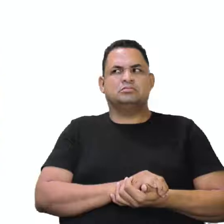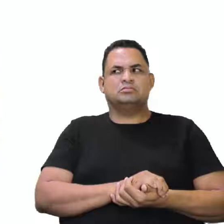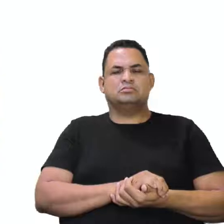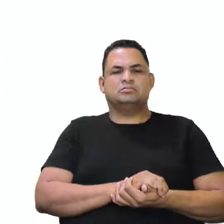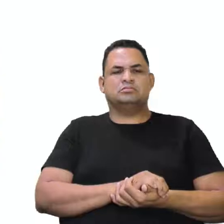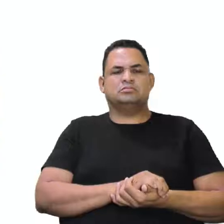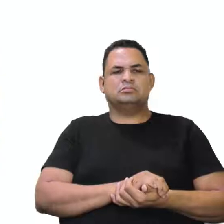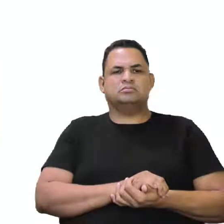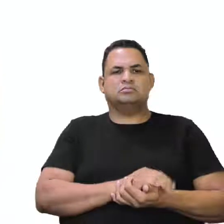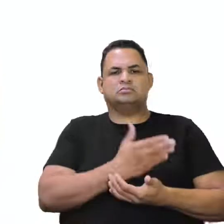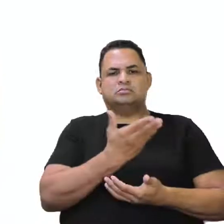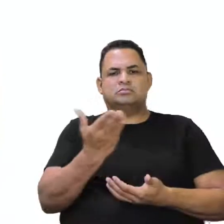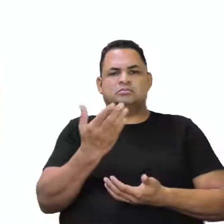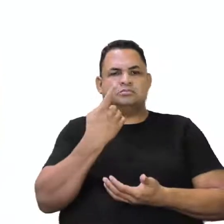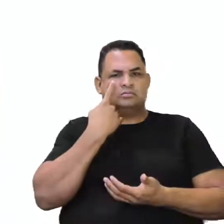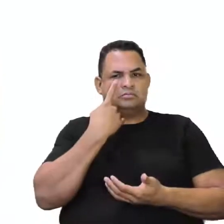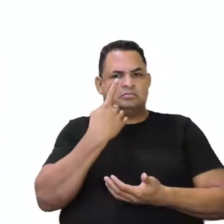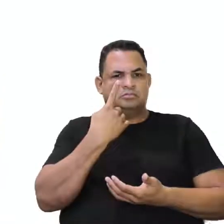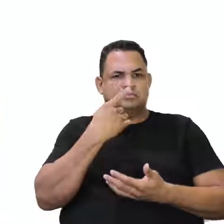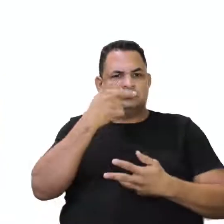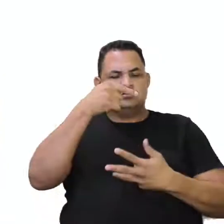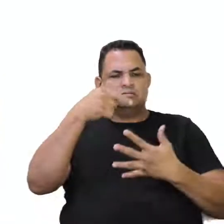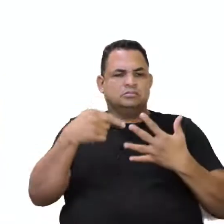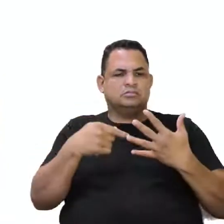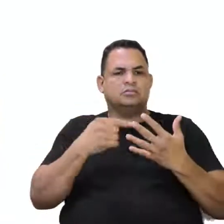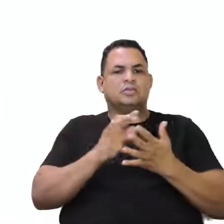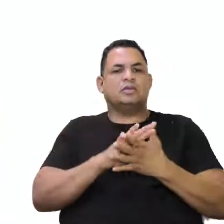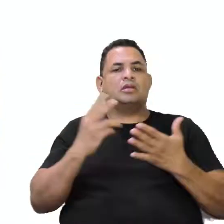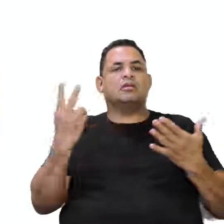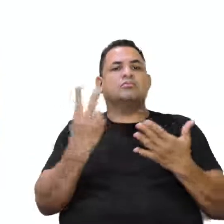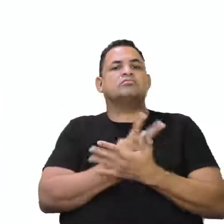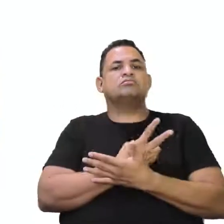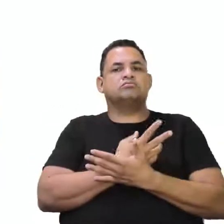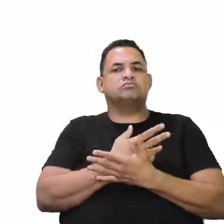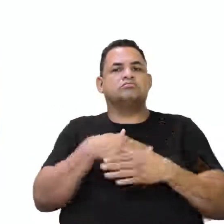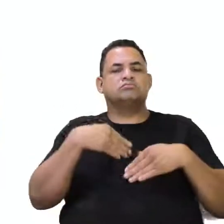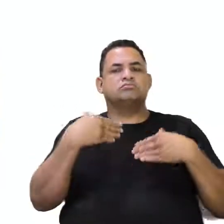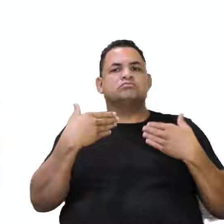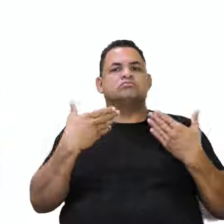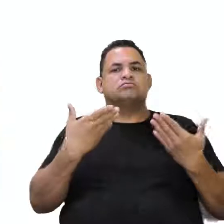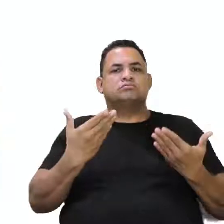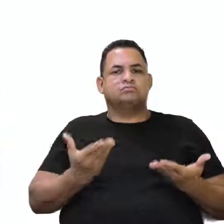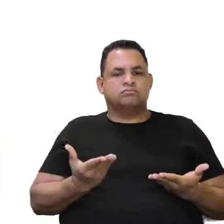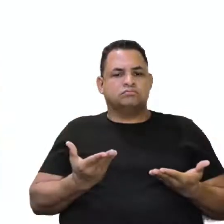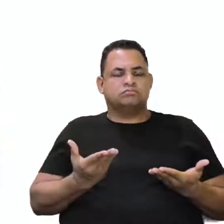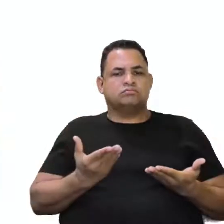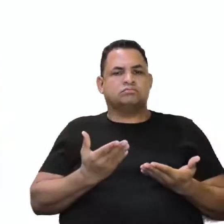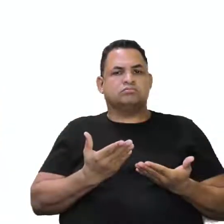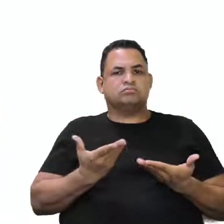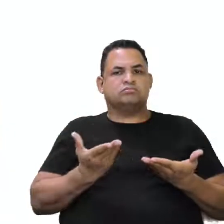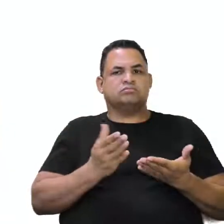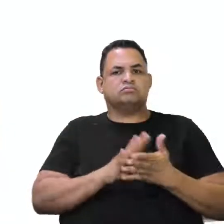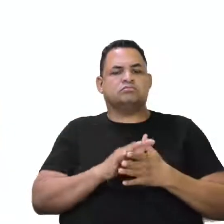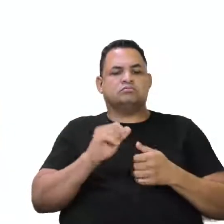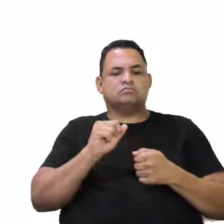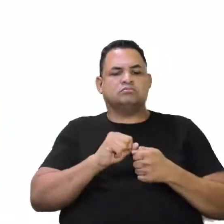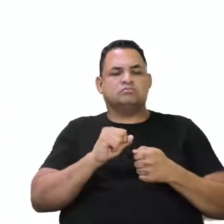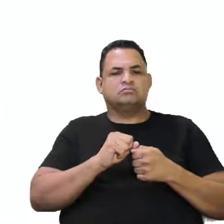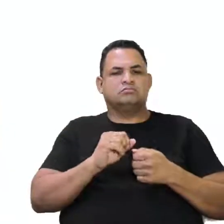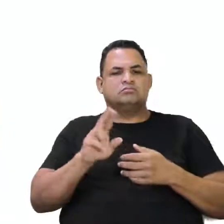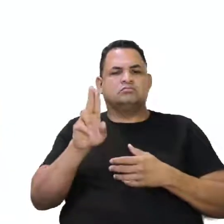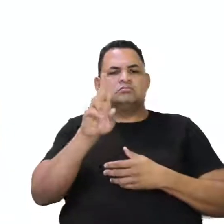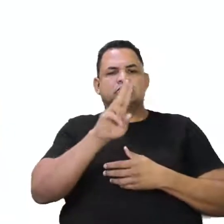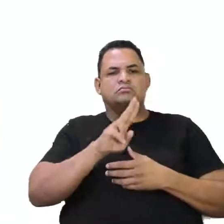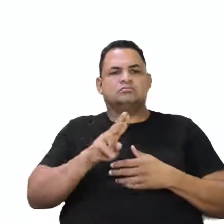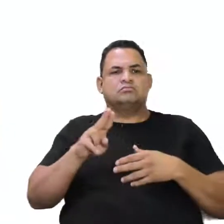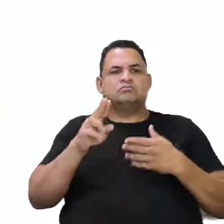Aqui nesse slide, a gente vai pontuar o que acontece quando você faz o uso